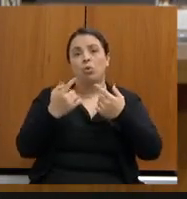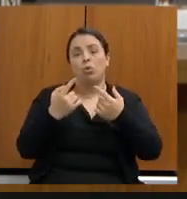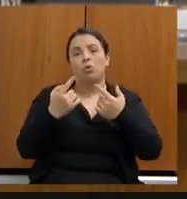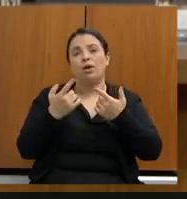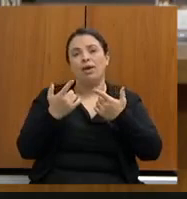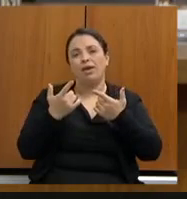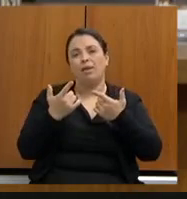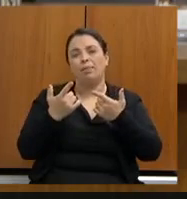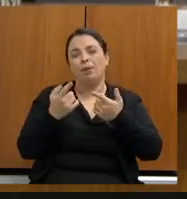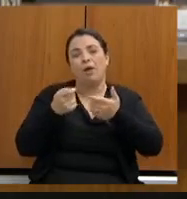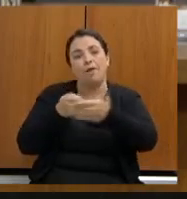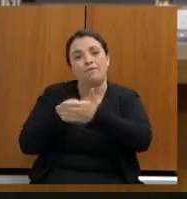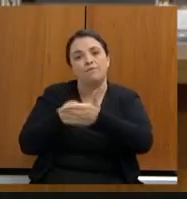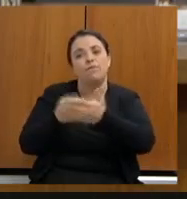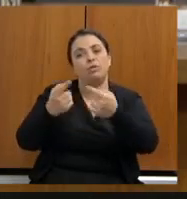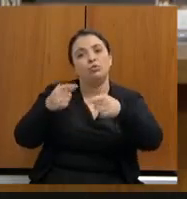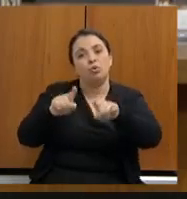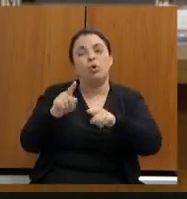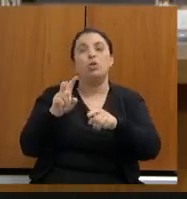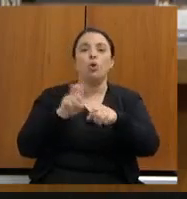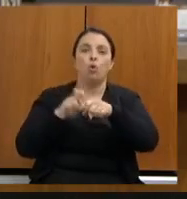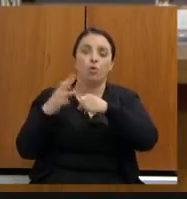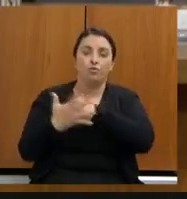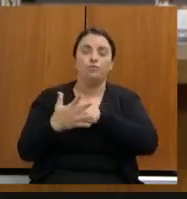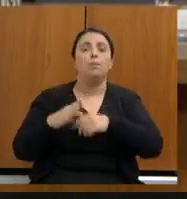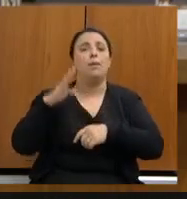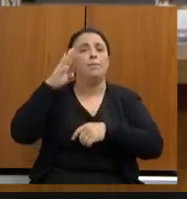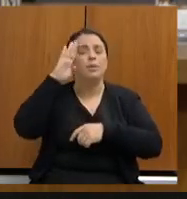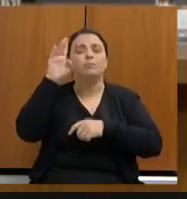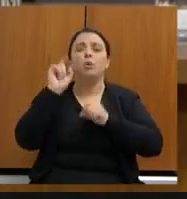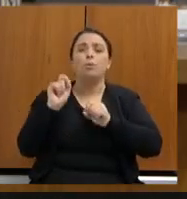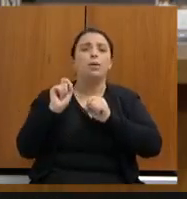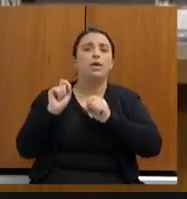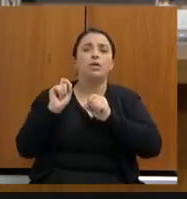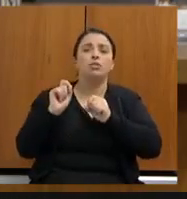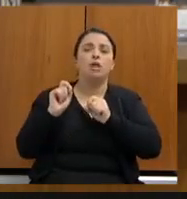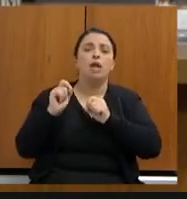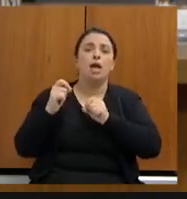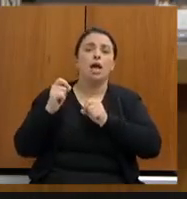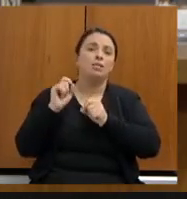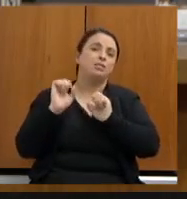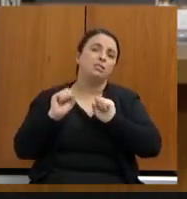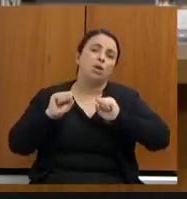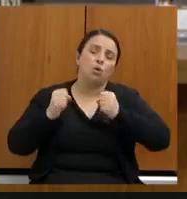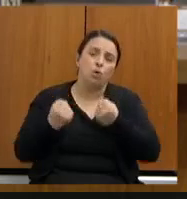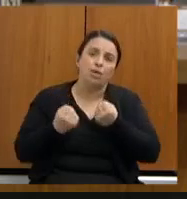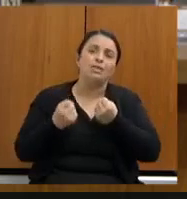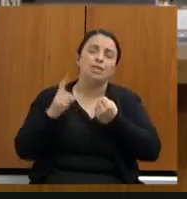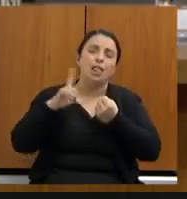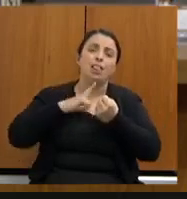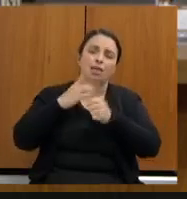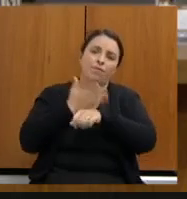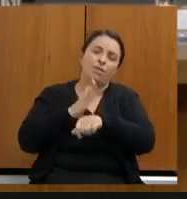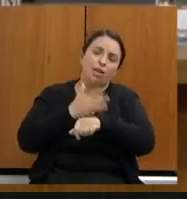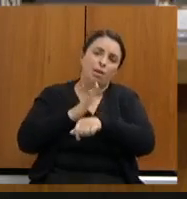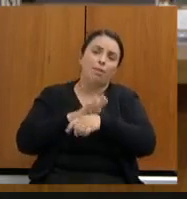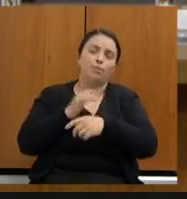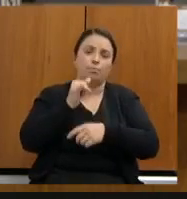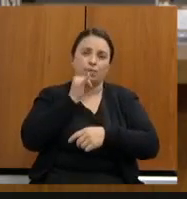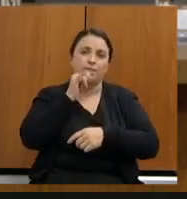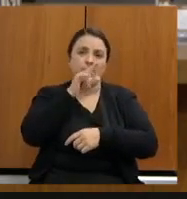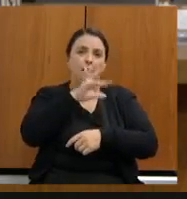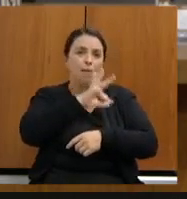principalmente os nossos órgãos de segurança receberam algumas capacitações nossas como por exemplo pela Polícia